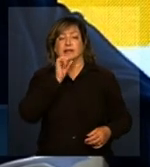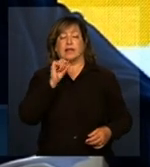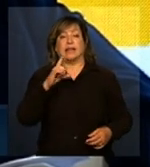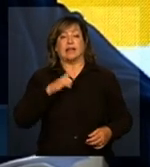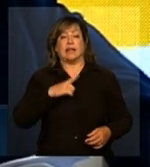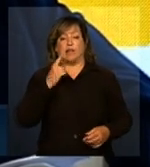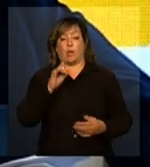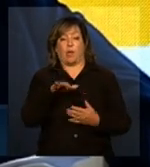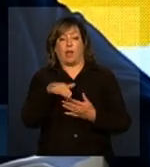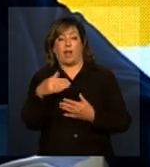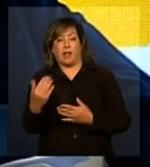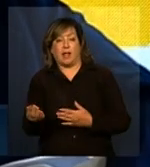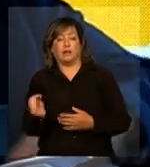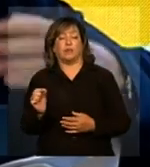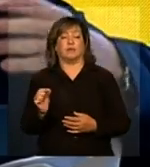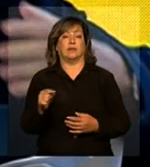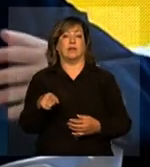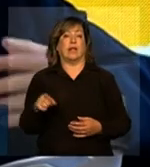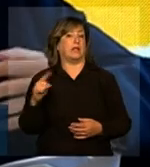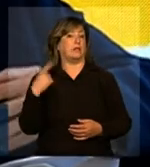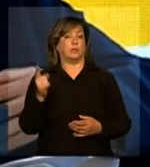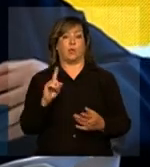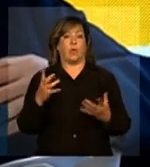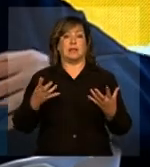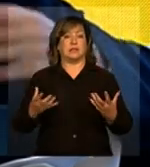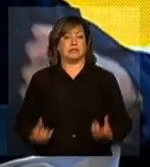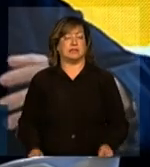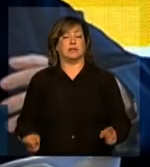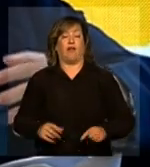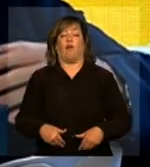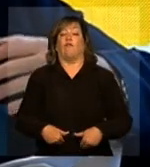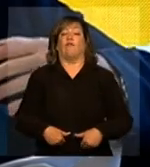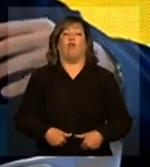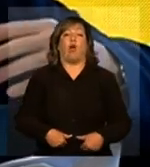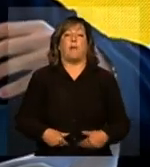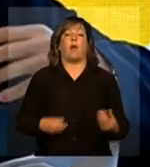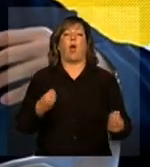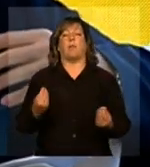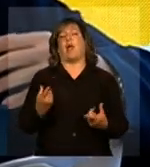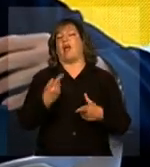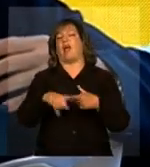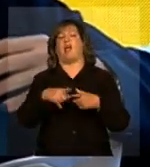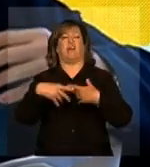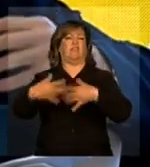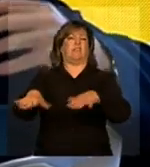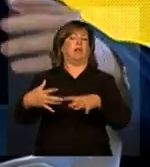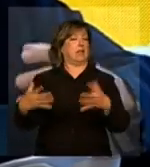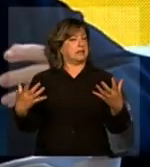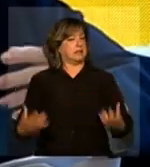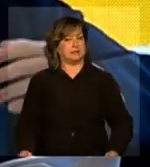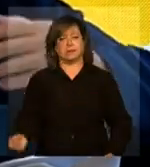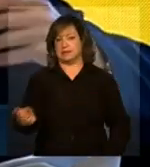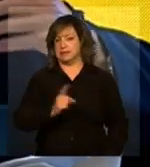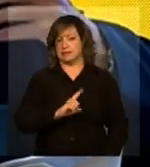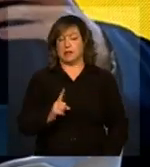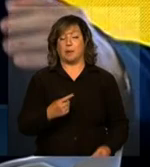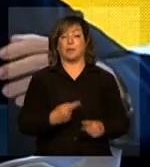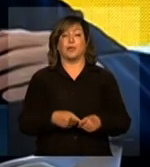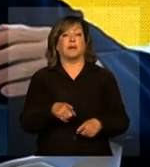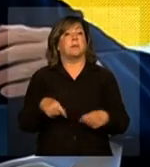um lado, a não admissão da fome como uma fatalidade, e sim